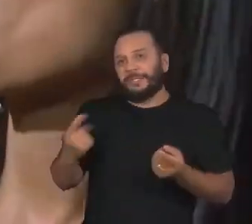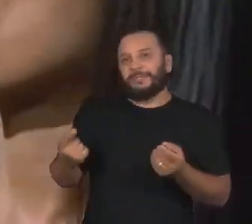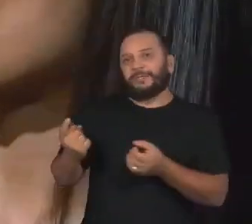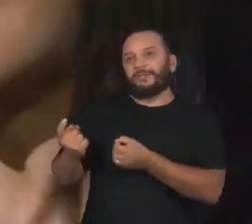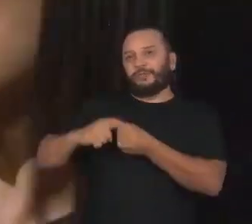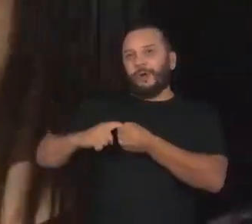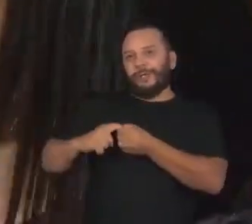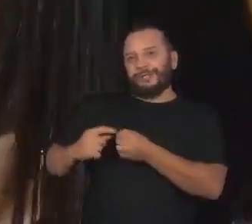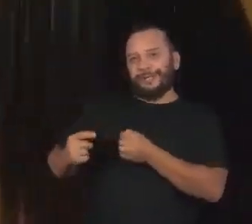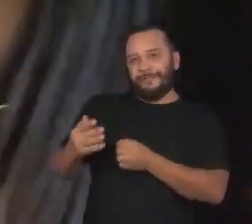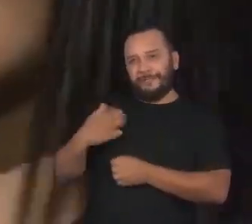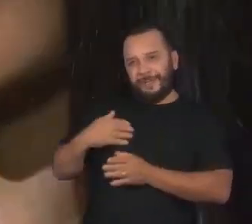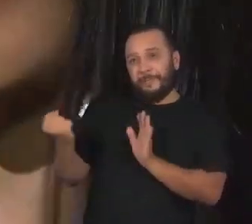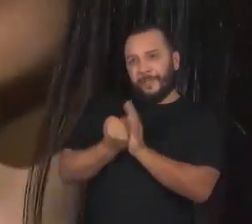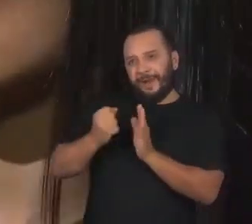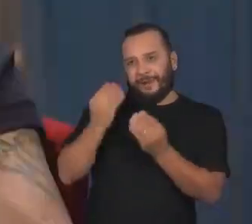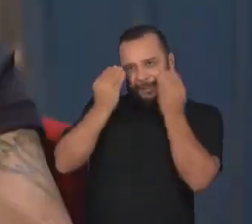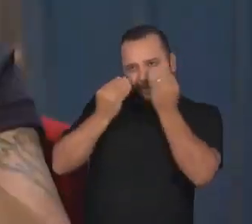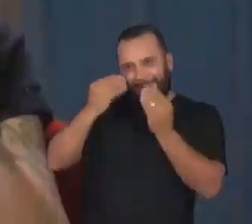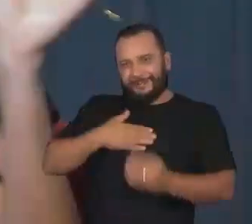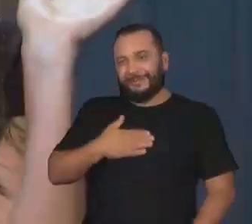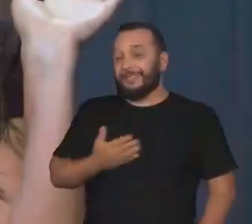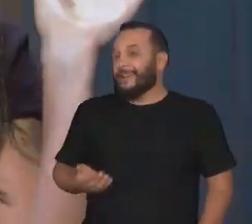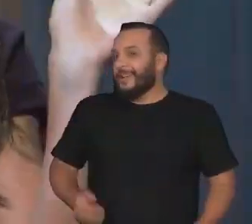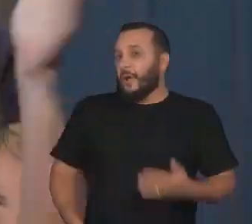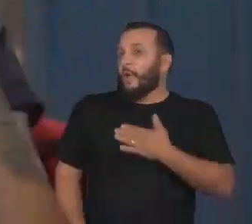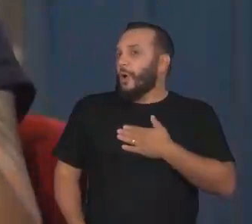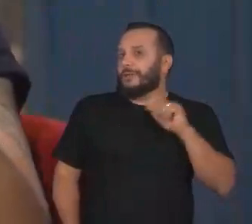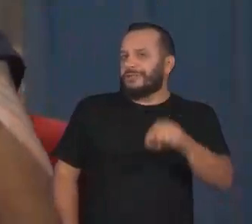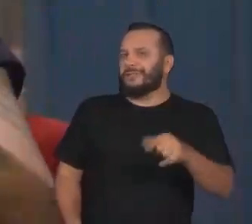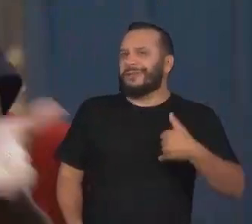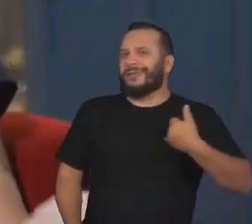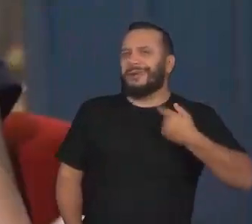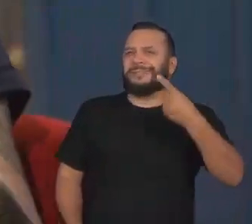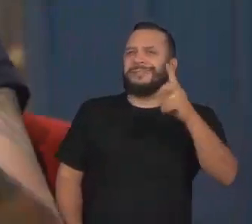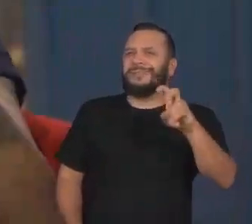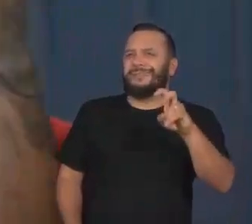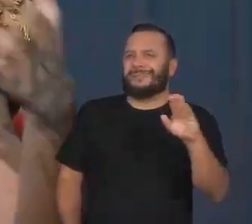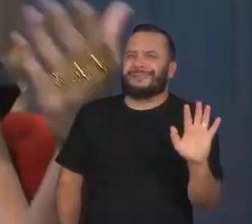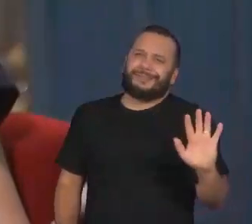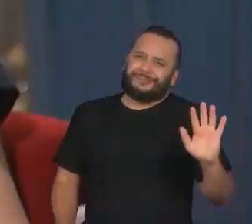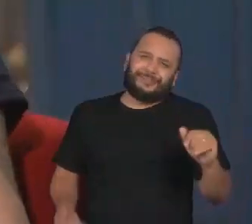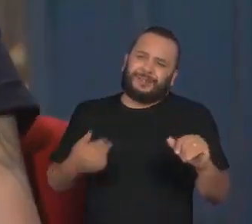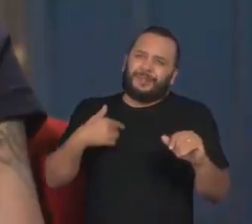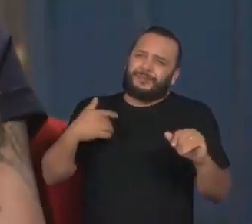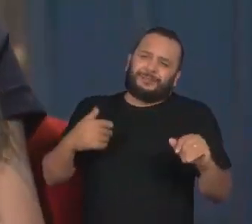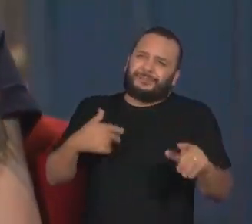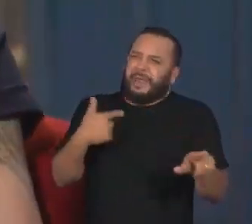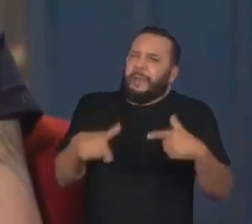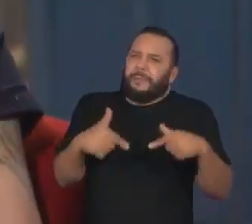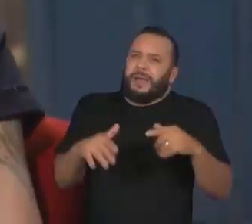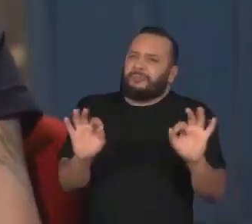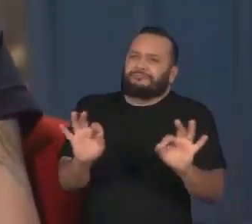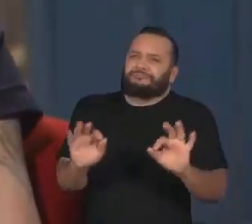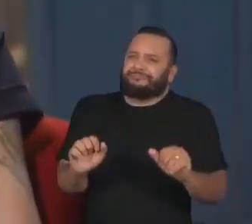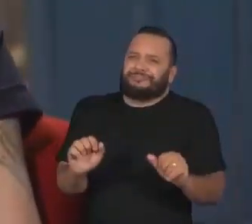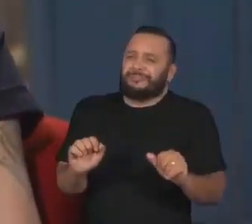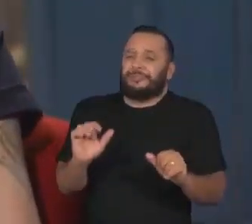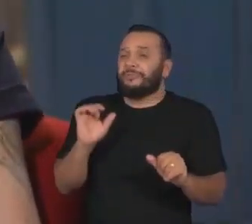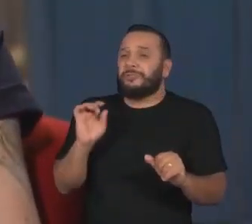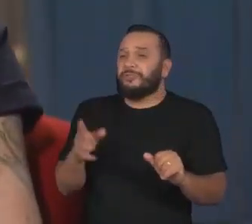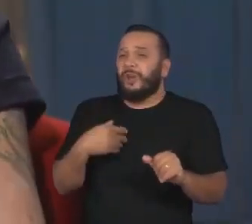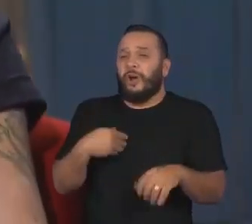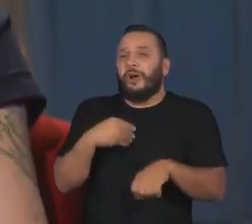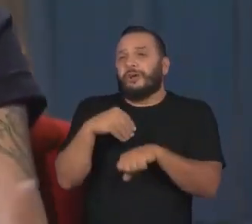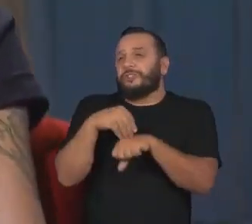aí naquela época eu falei cara eu gosto disso mas eu tinha 15 anos né não sabia não era um trabalho não era uma profissão falei eu vou começar a dar dica de